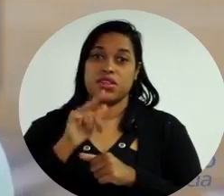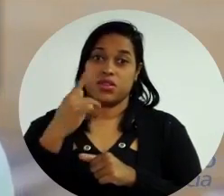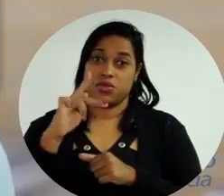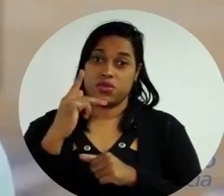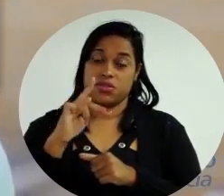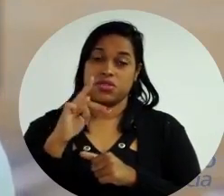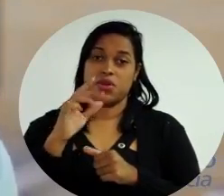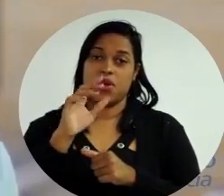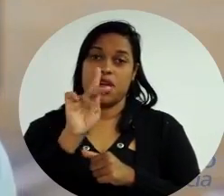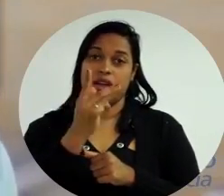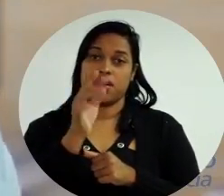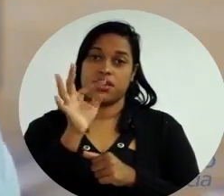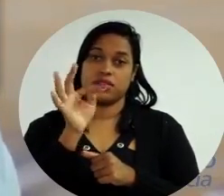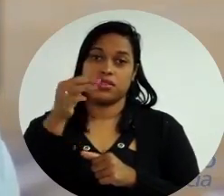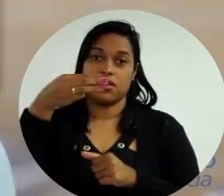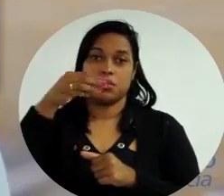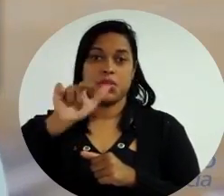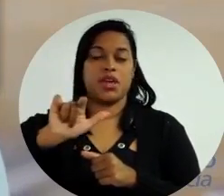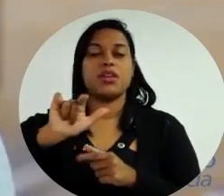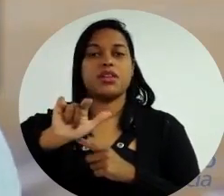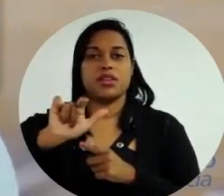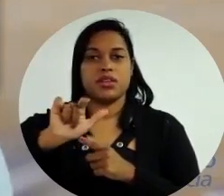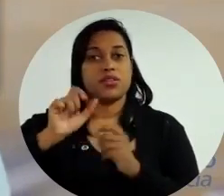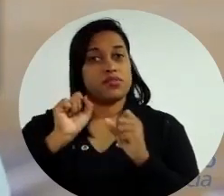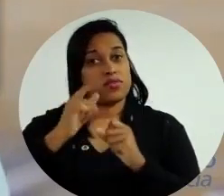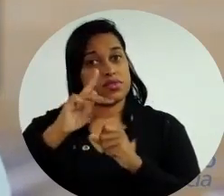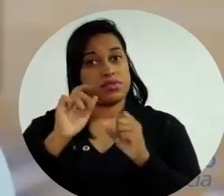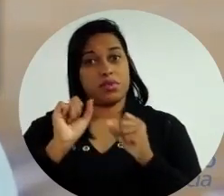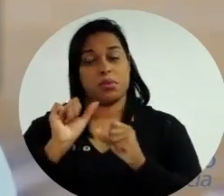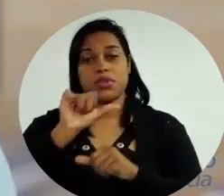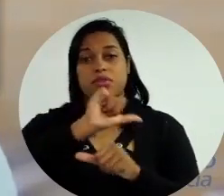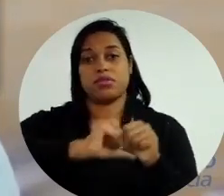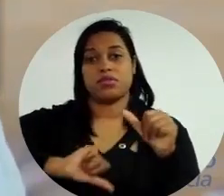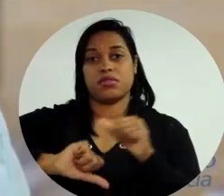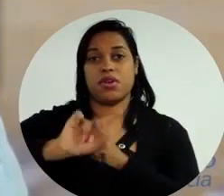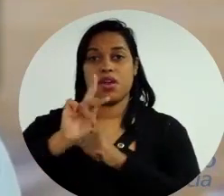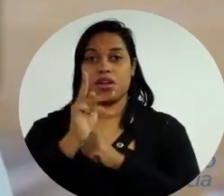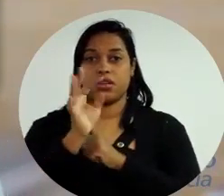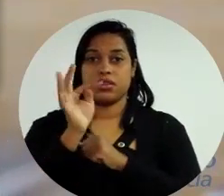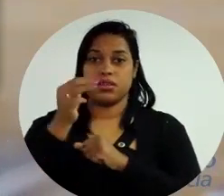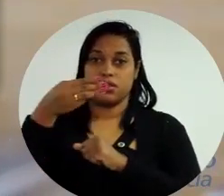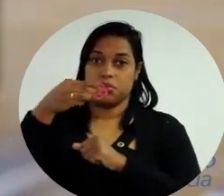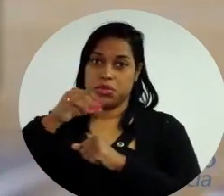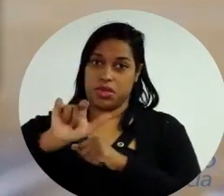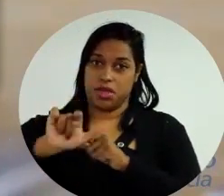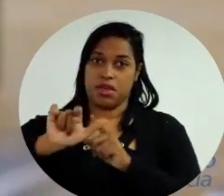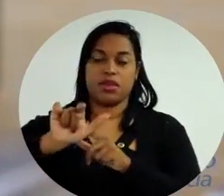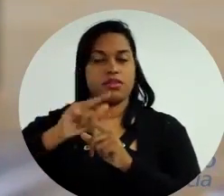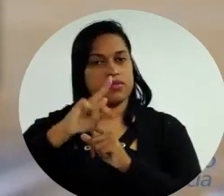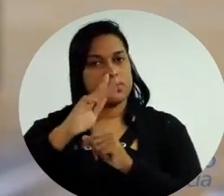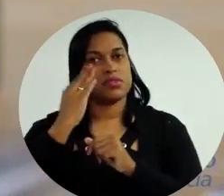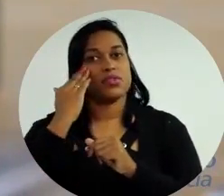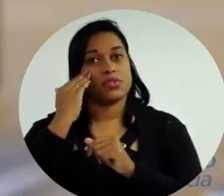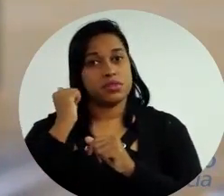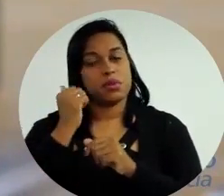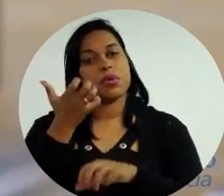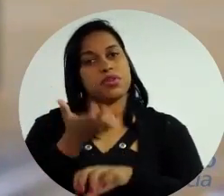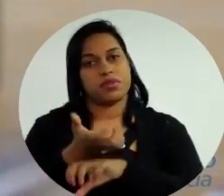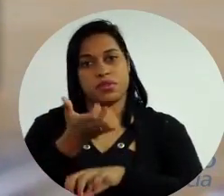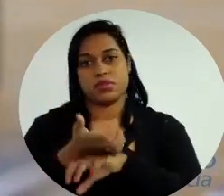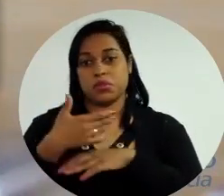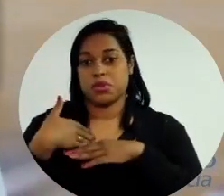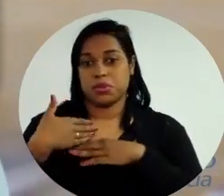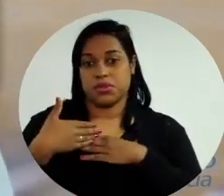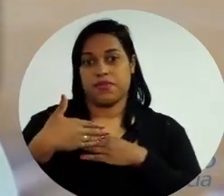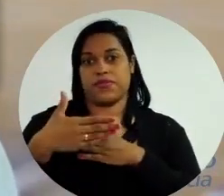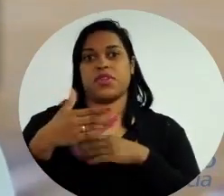do seu código HTML. Então você pode começar codificando HTML, quando você souber, numa disciplina mais